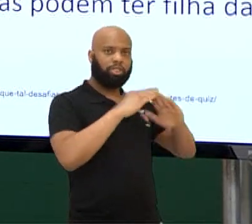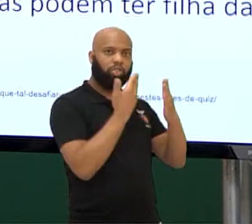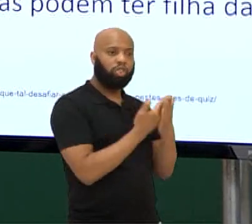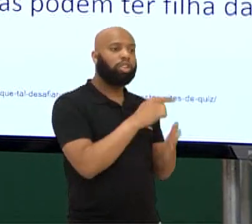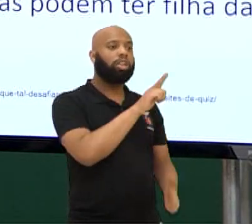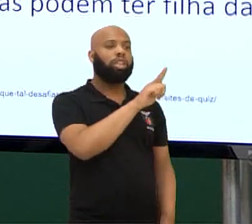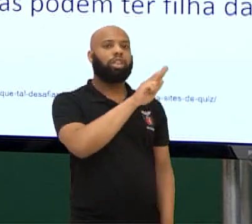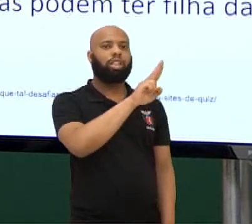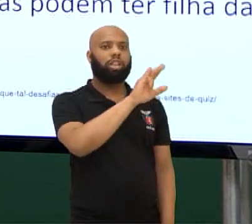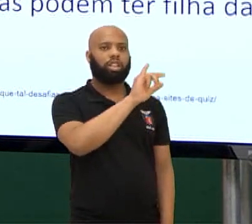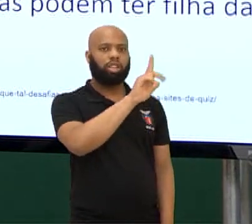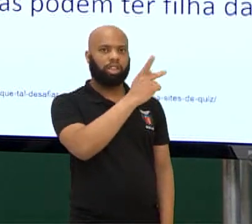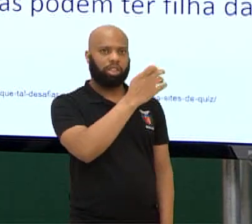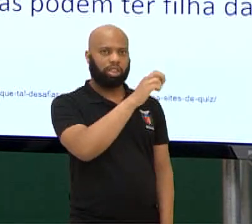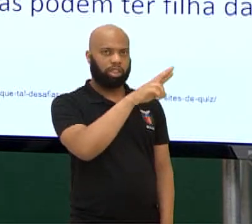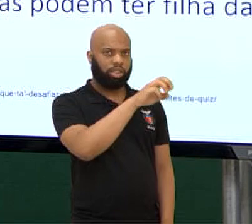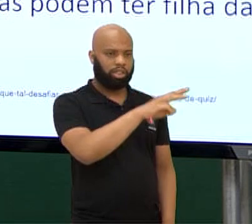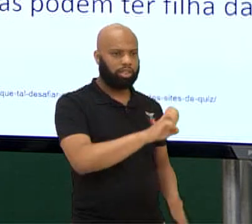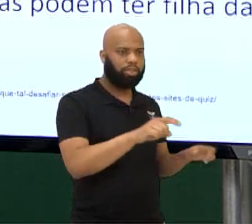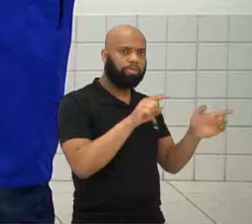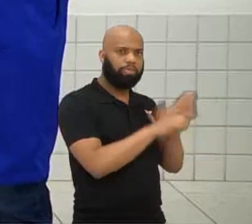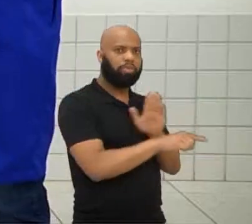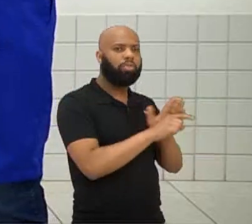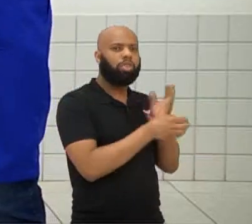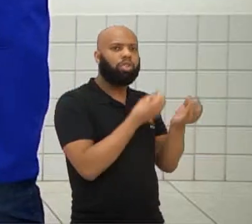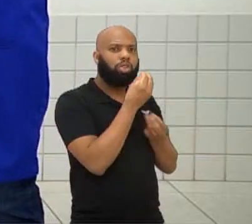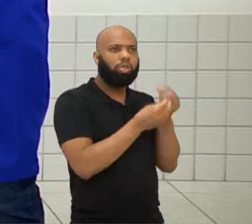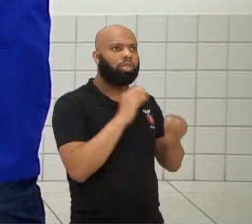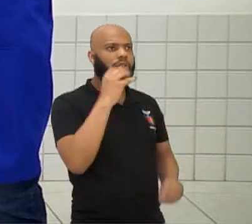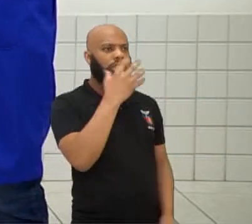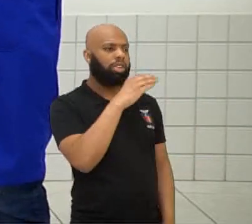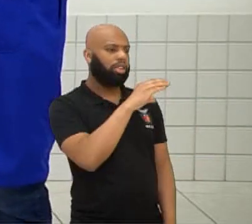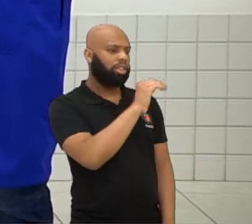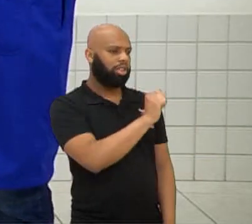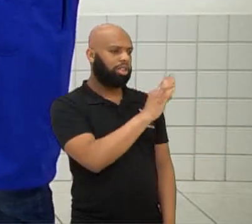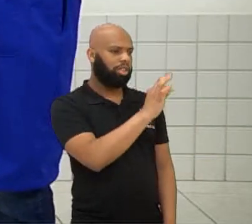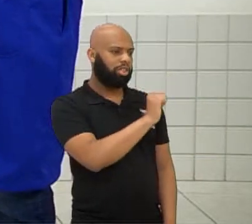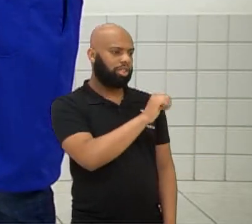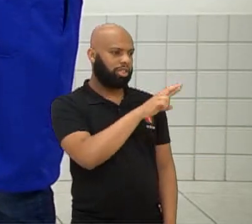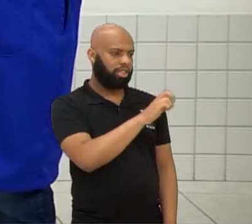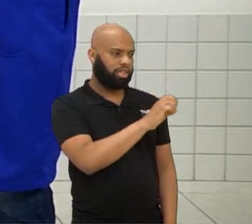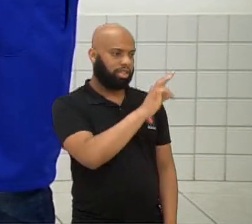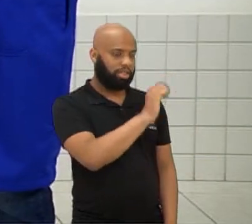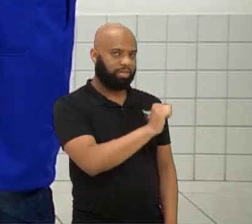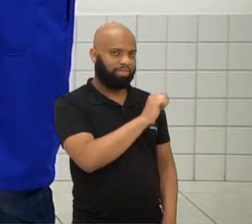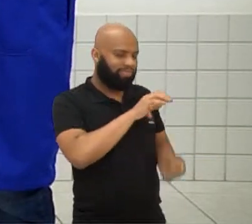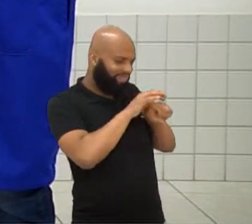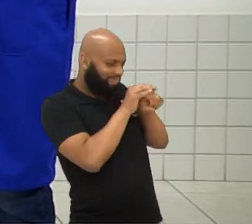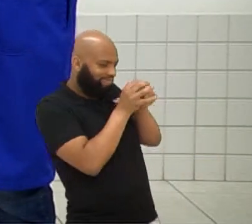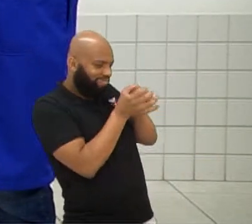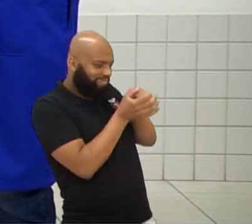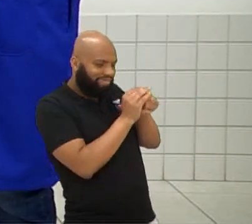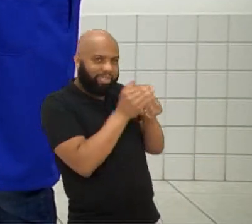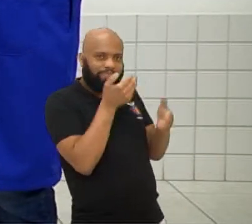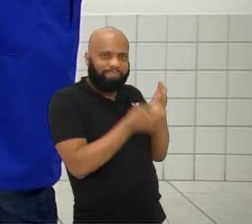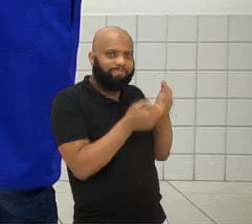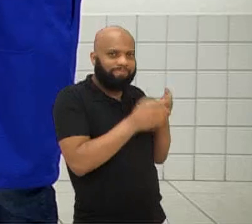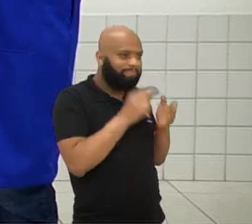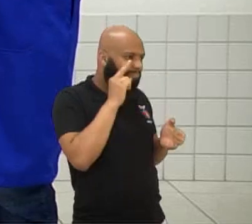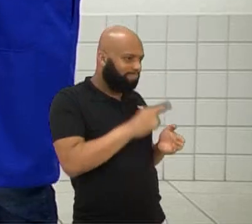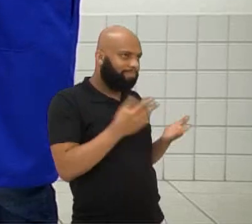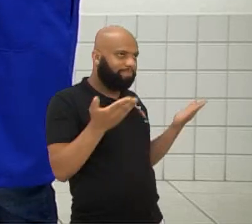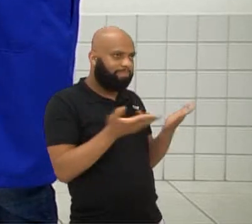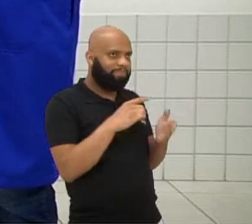Queria saber como que acontece a catarata. Catarata é uma questão bem importante, que é relacionada à perda de visão, né? Que